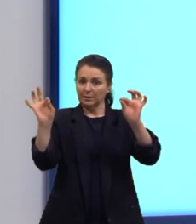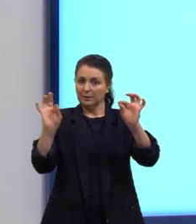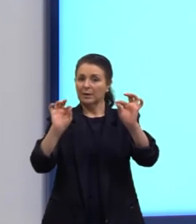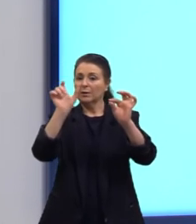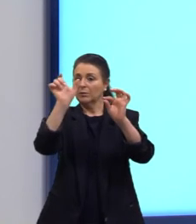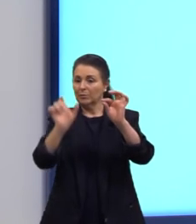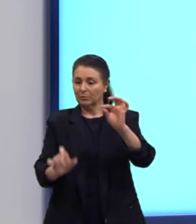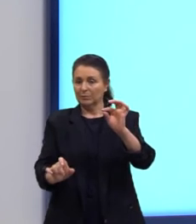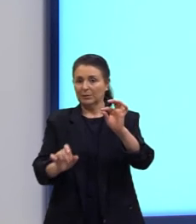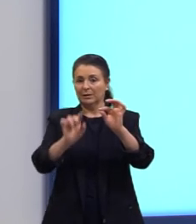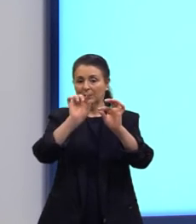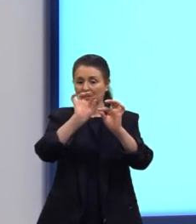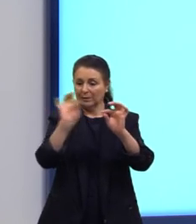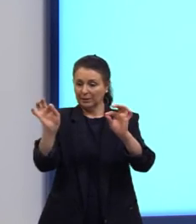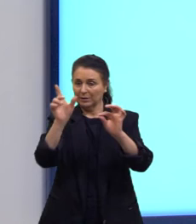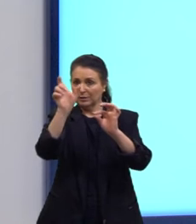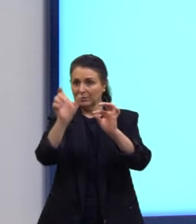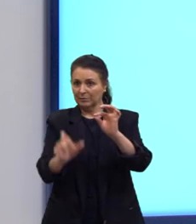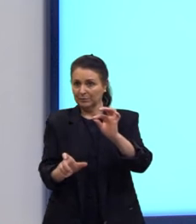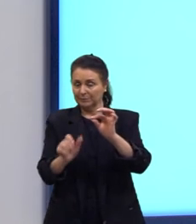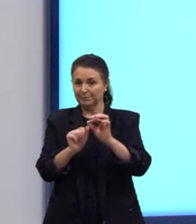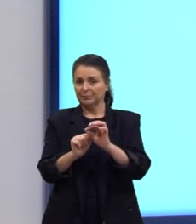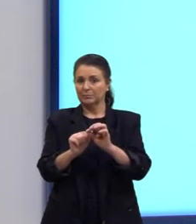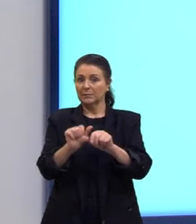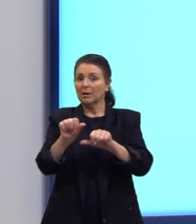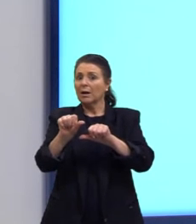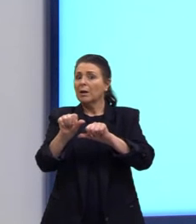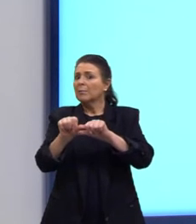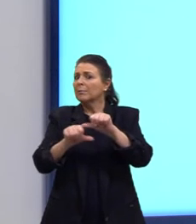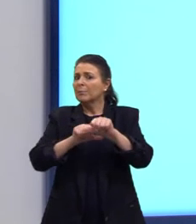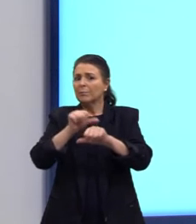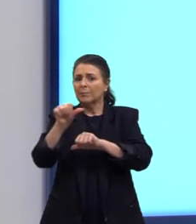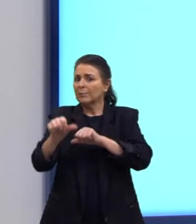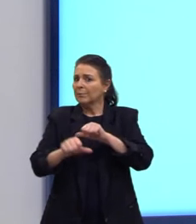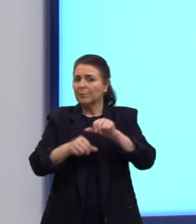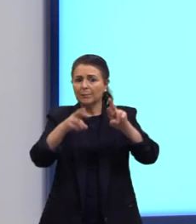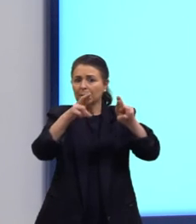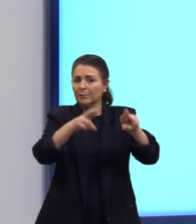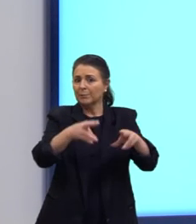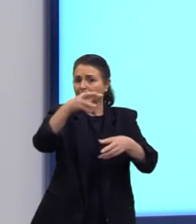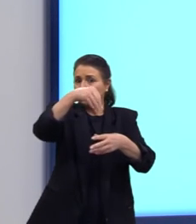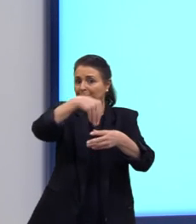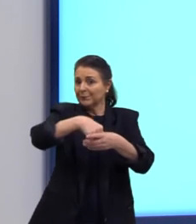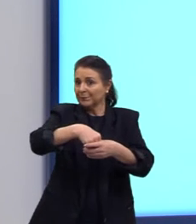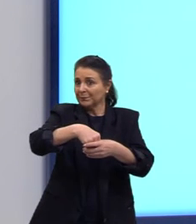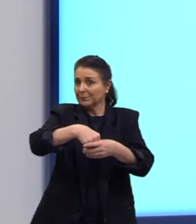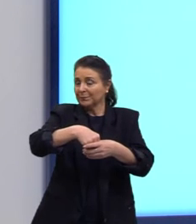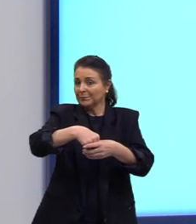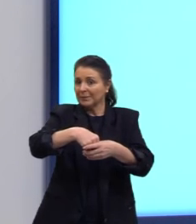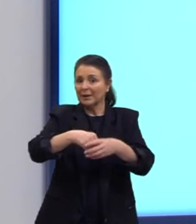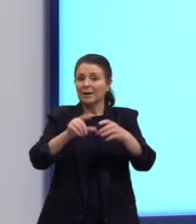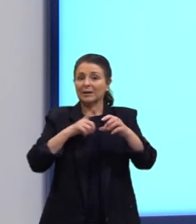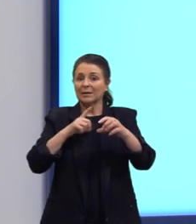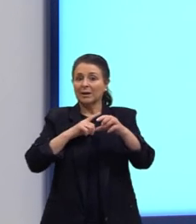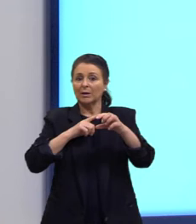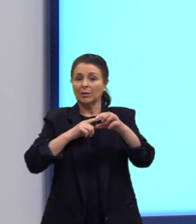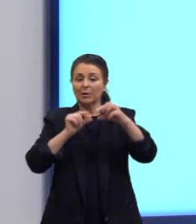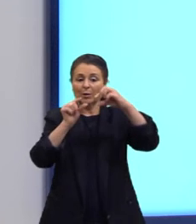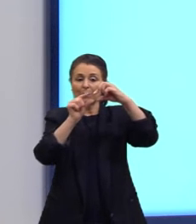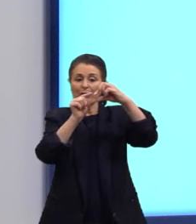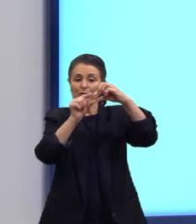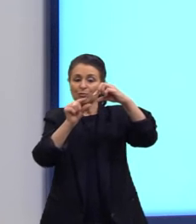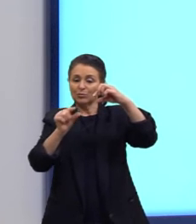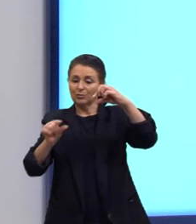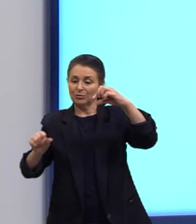só que como não houveram mudanças entre mesmo as regiões nós teríamos uma diagonal na nossa Matriz